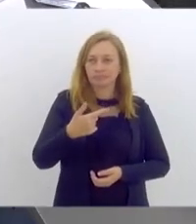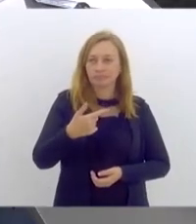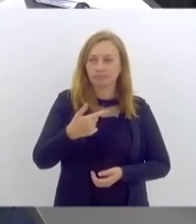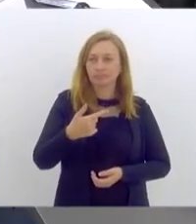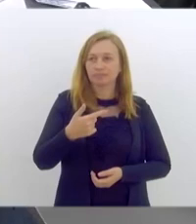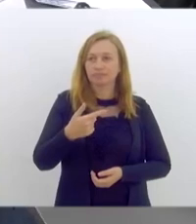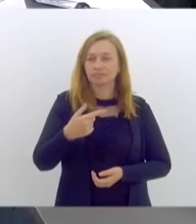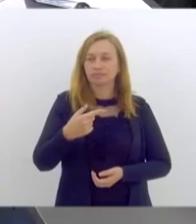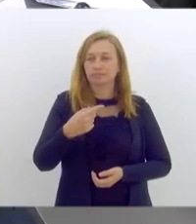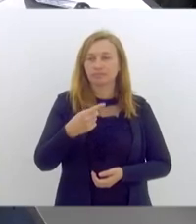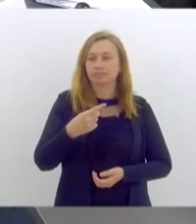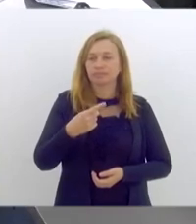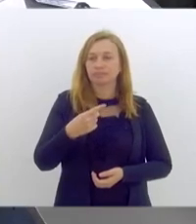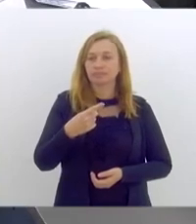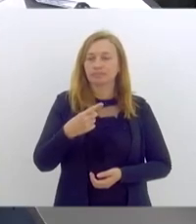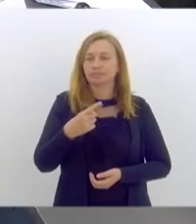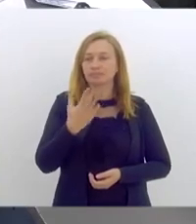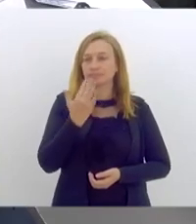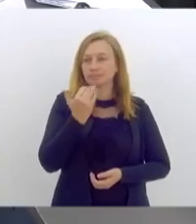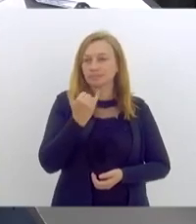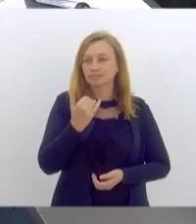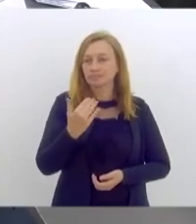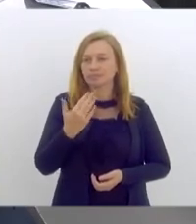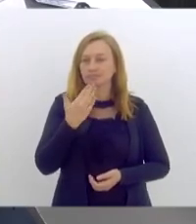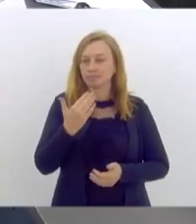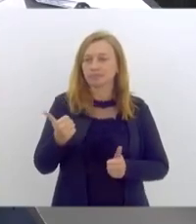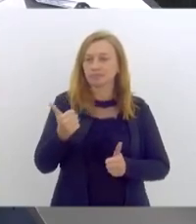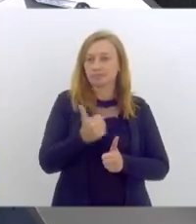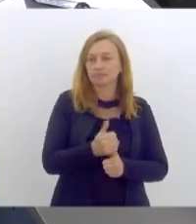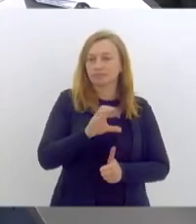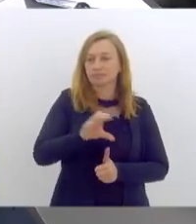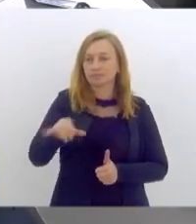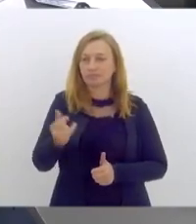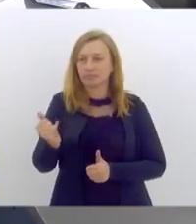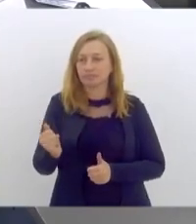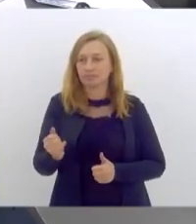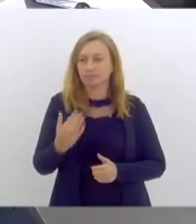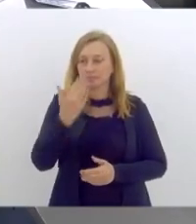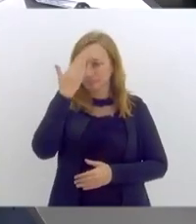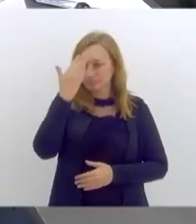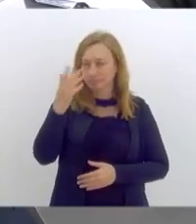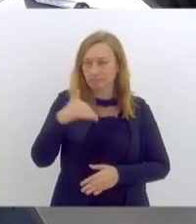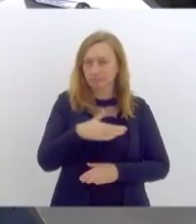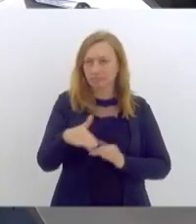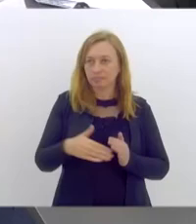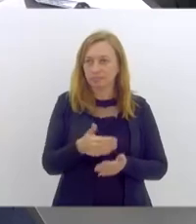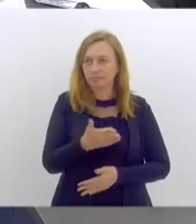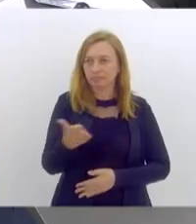um substitutivo na ccj Muito obrigado a todos e a todos